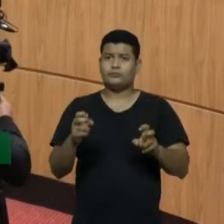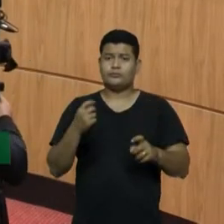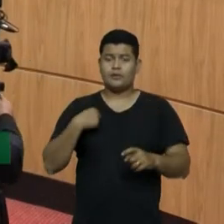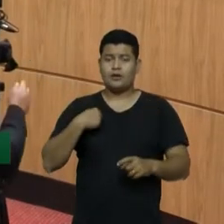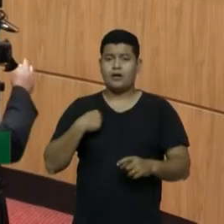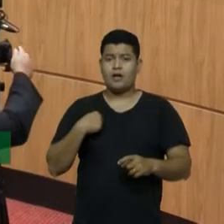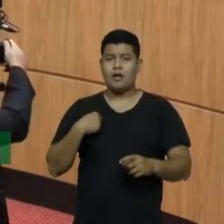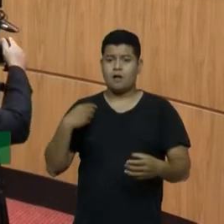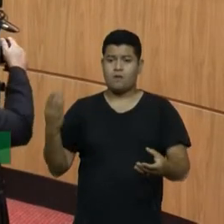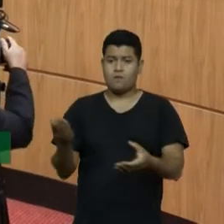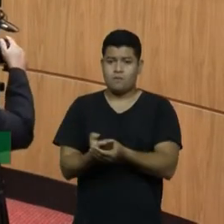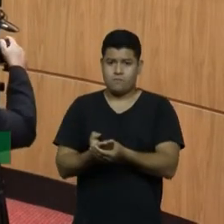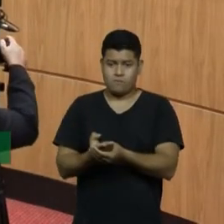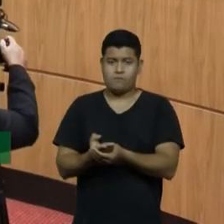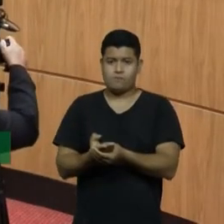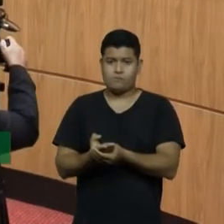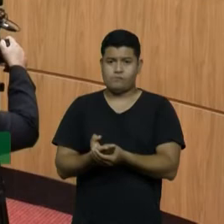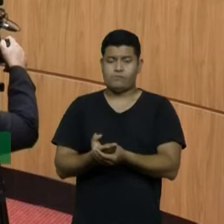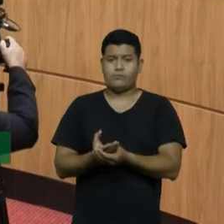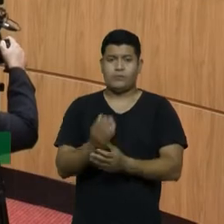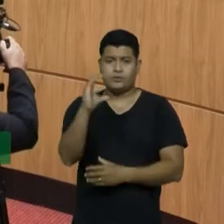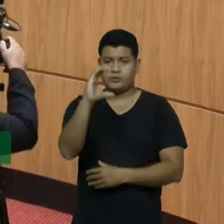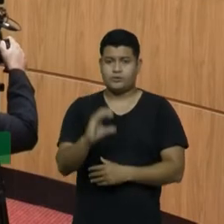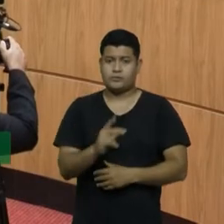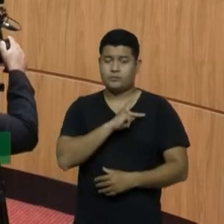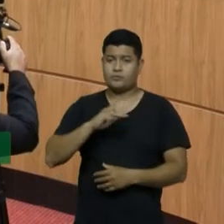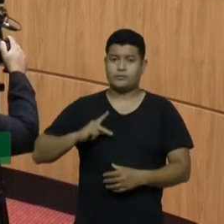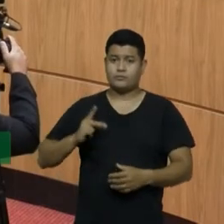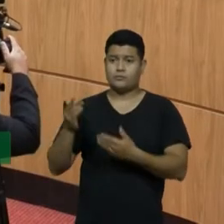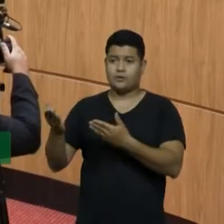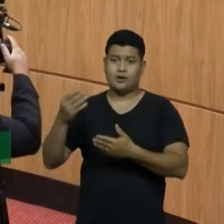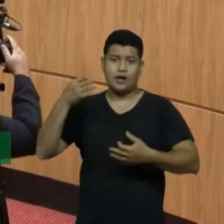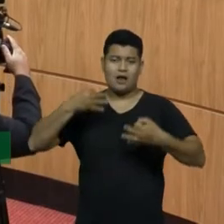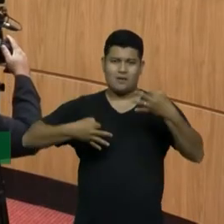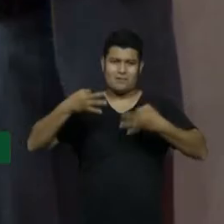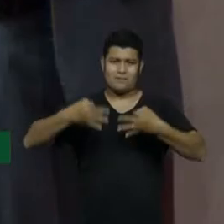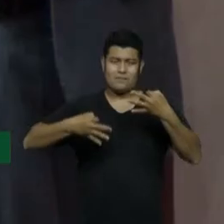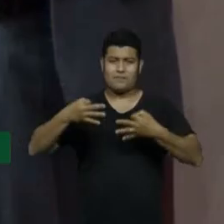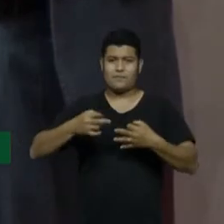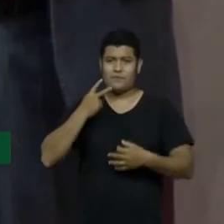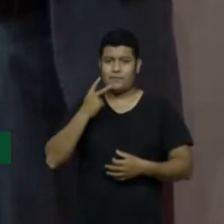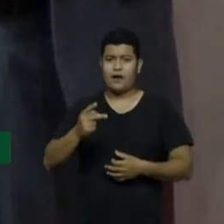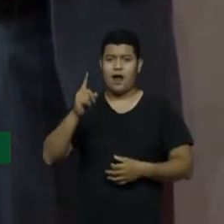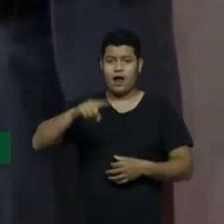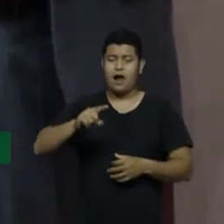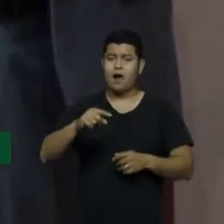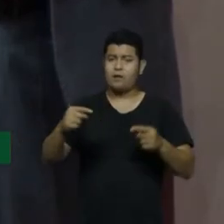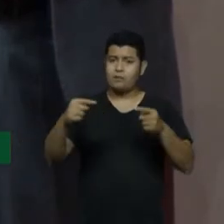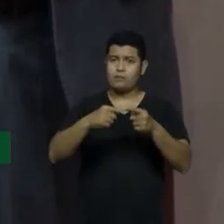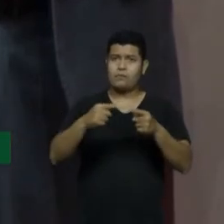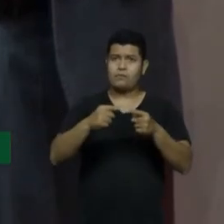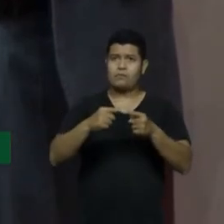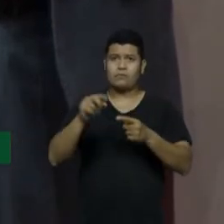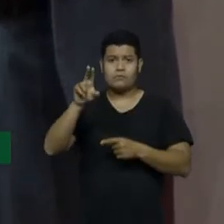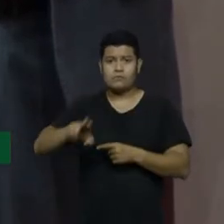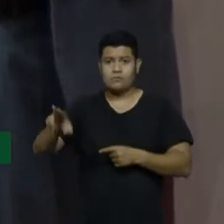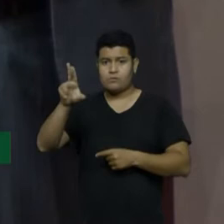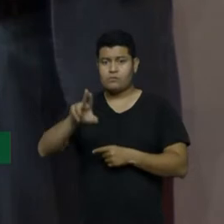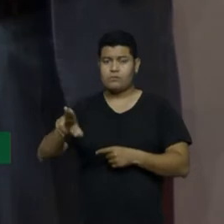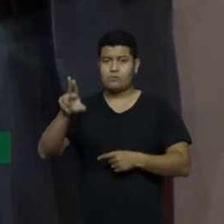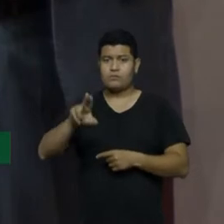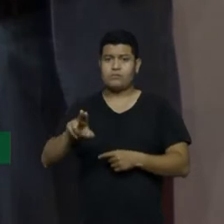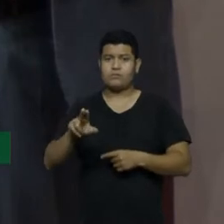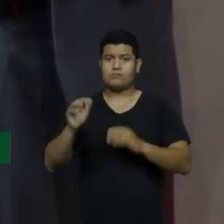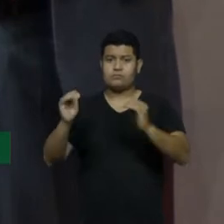ação civil pública e a justiça disse que é legal o uso de autoridades no